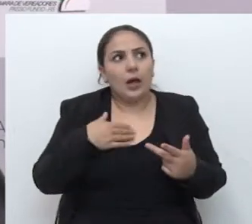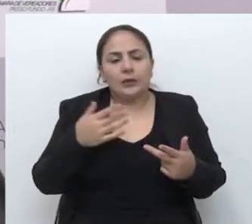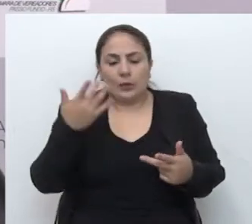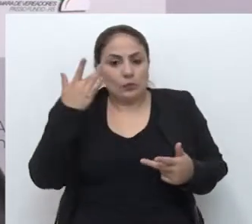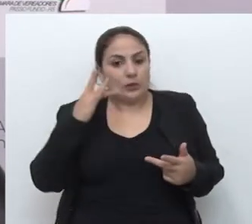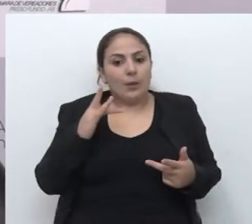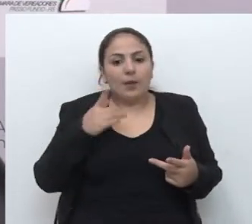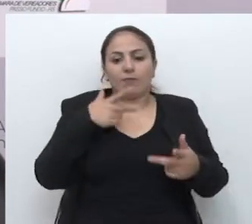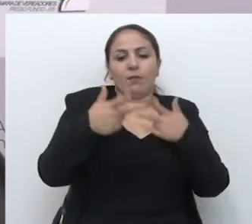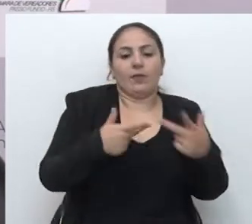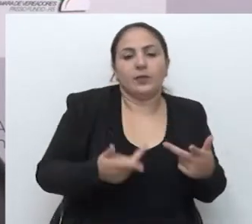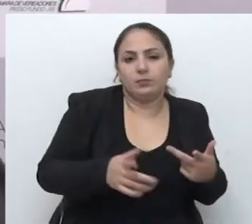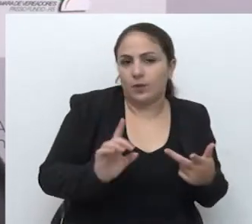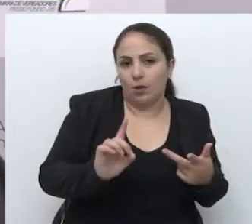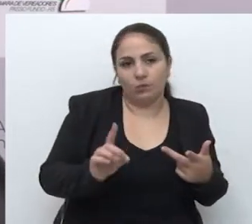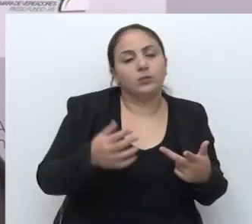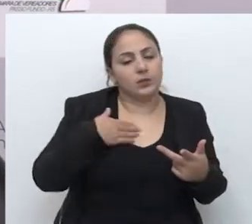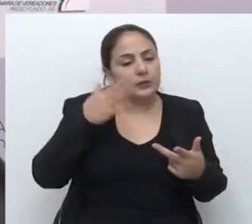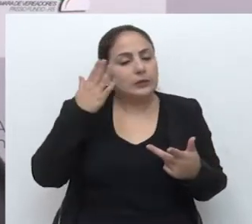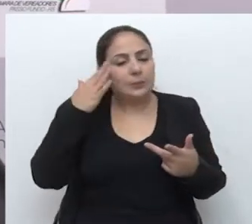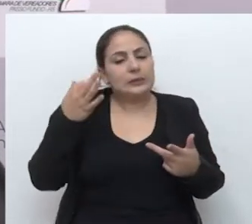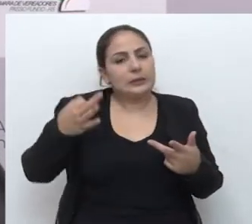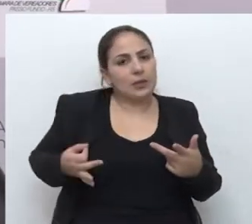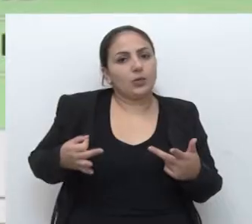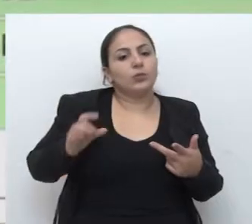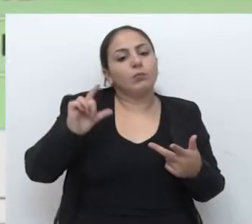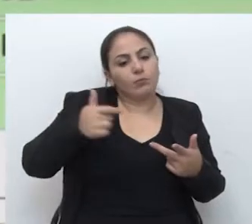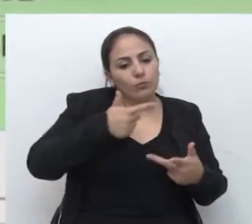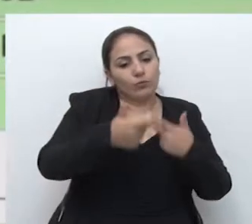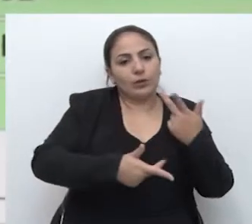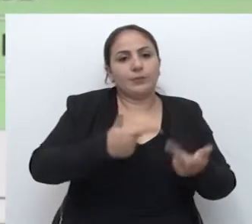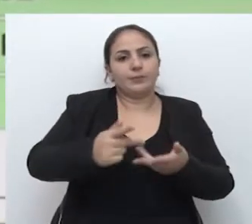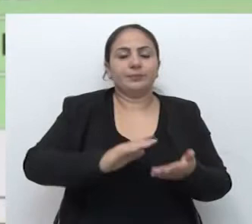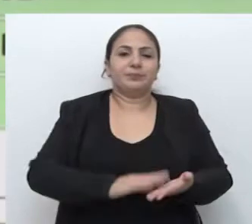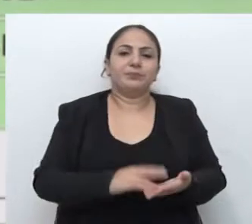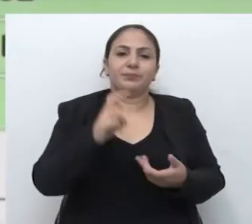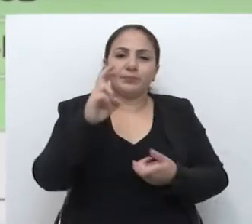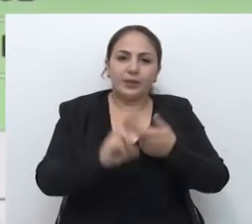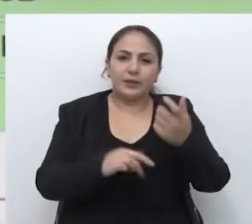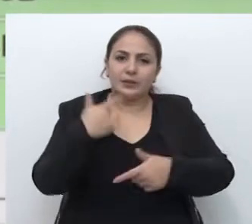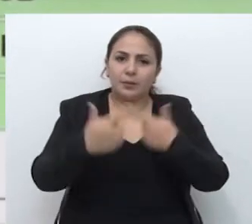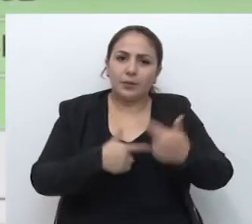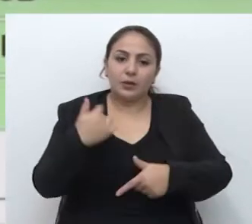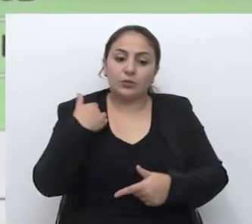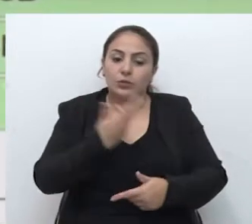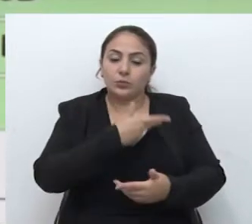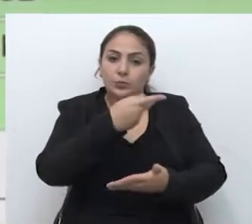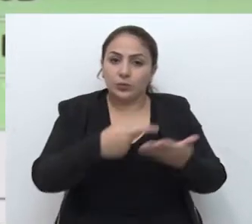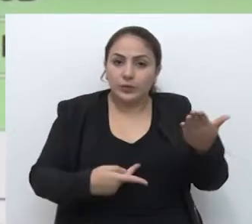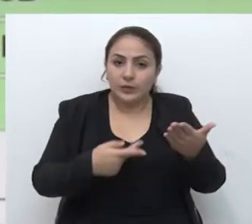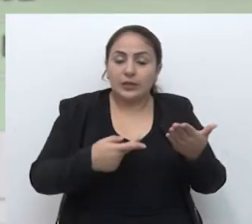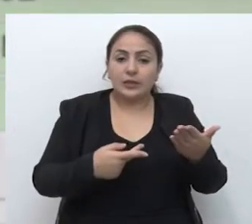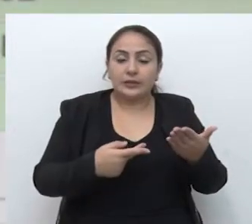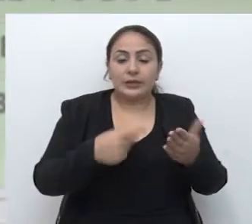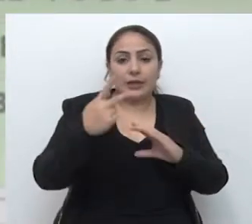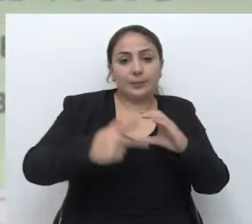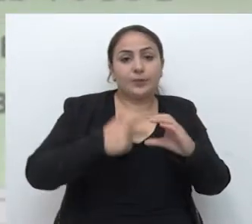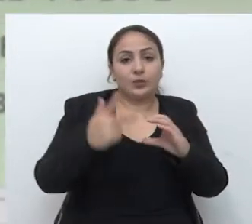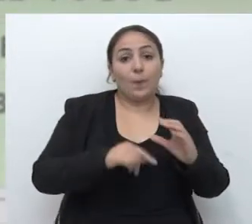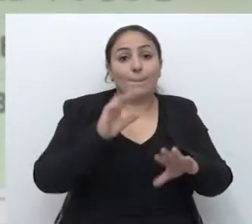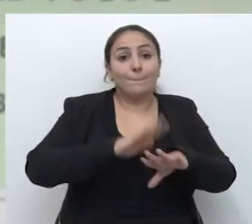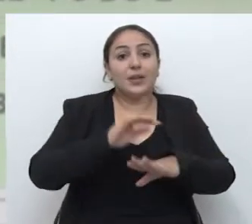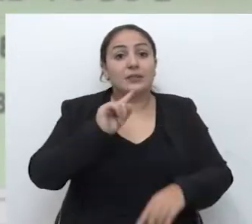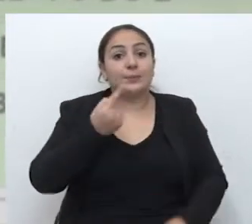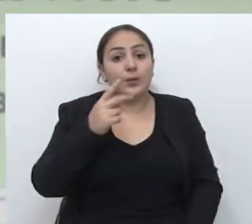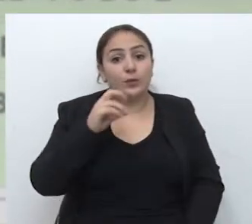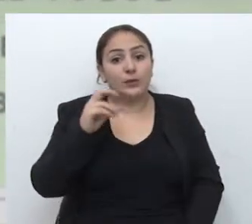tem certeza. Então, nesse sentido, está muito bem a casa. Em 5 meses de trabalho, foram protocoladas no Legislativo